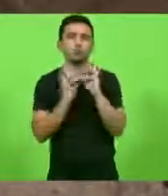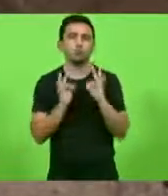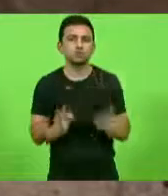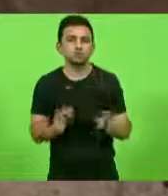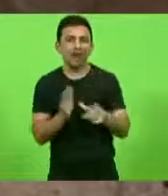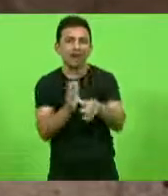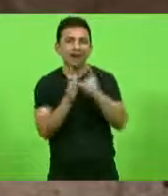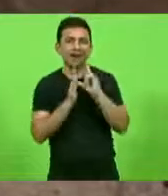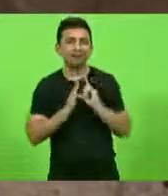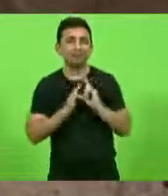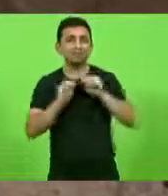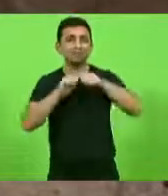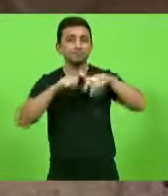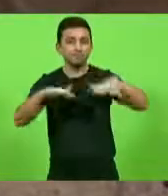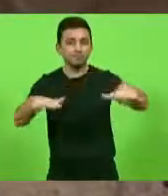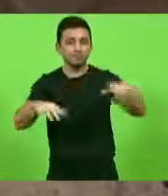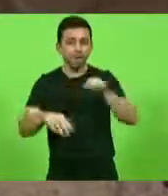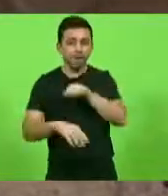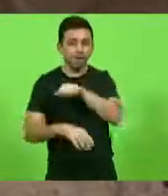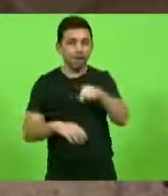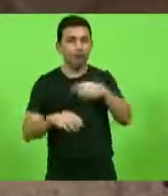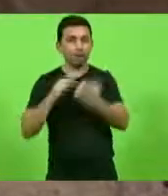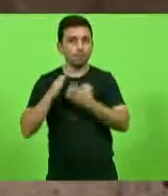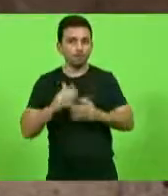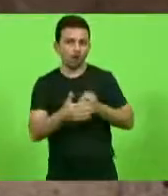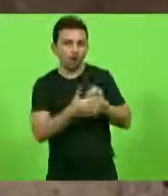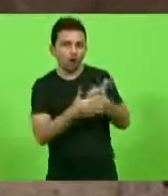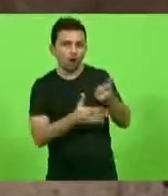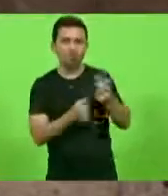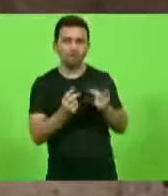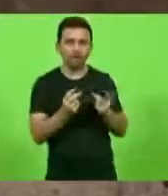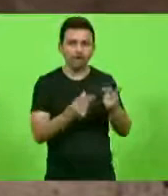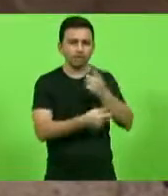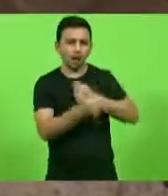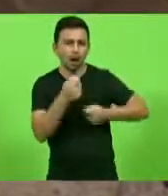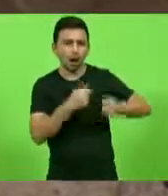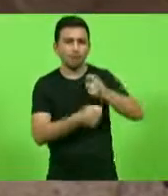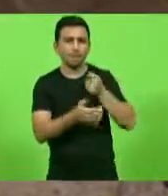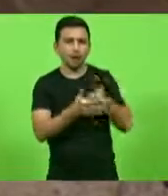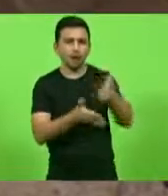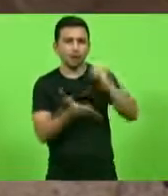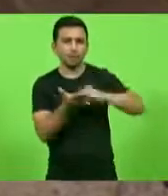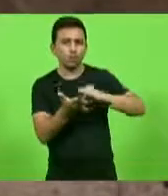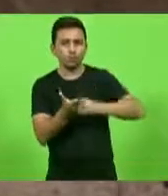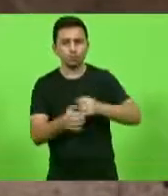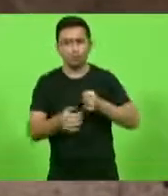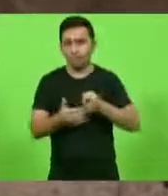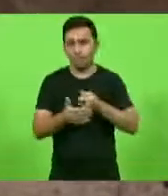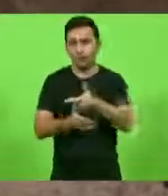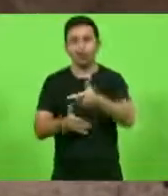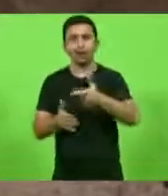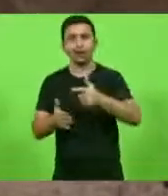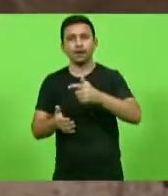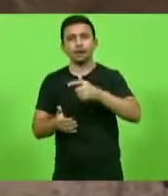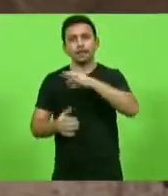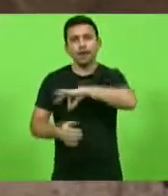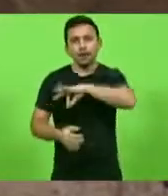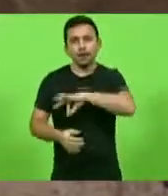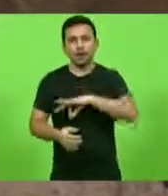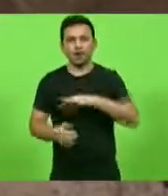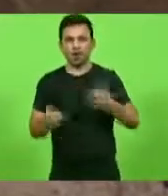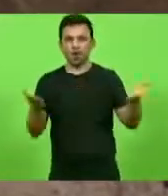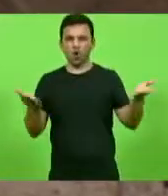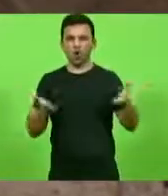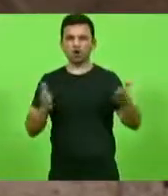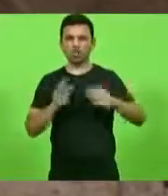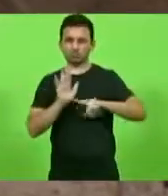pandemia, comprando, vendendo, pagando seus impostos, pagando seus funcionários, não é porque ela esteja negativada hoje que